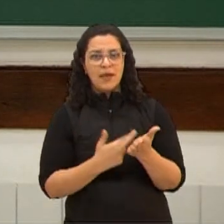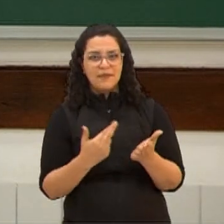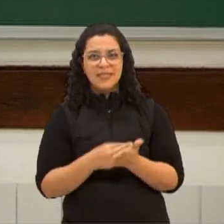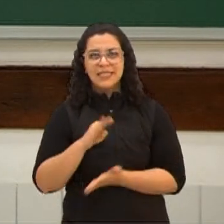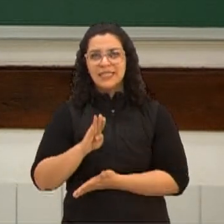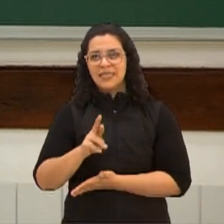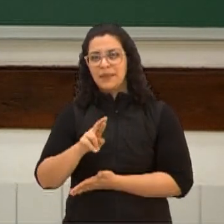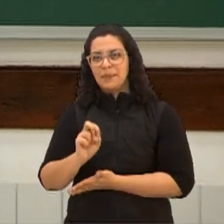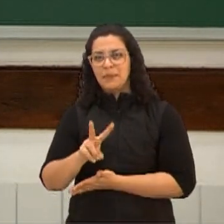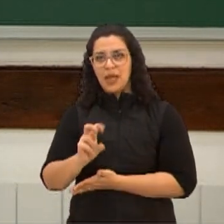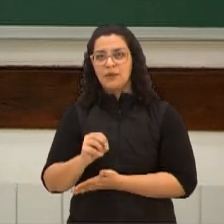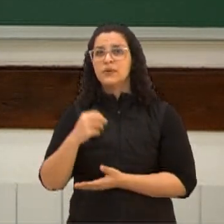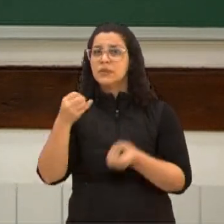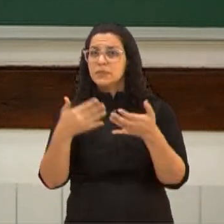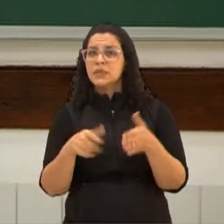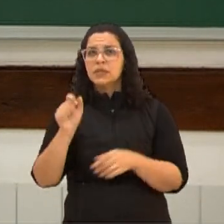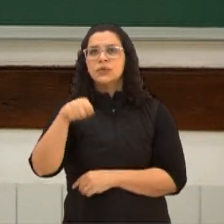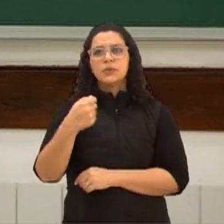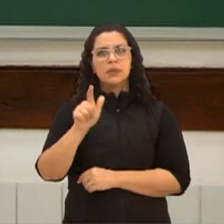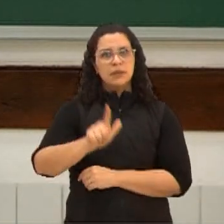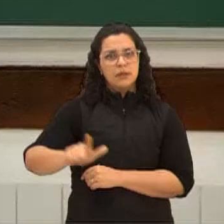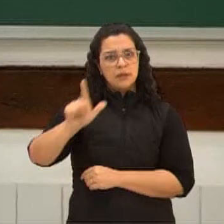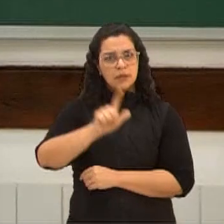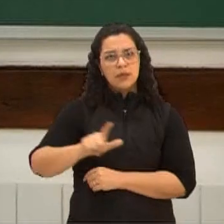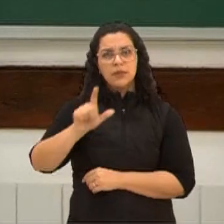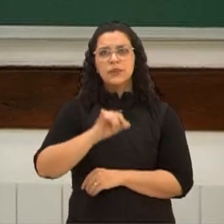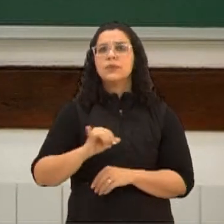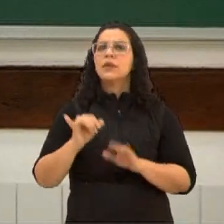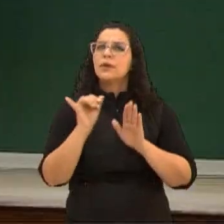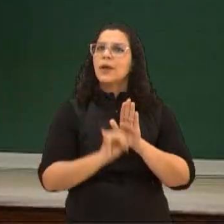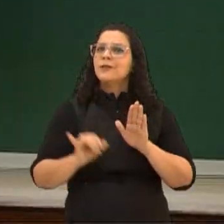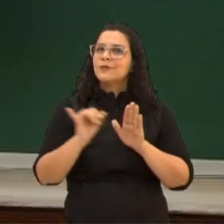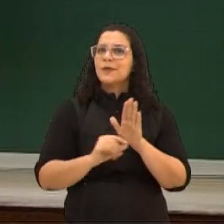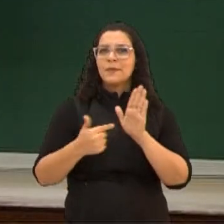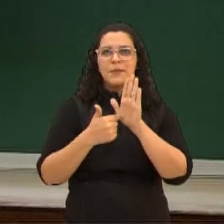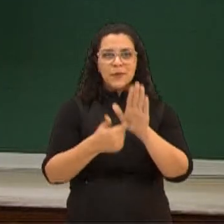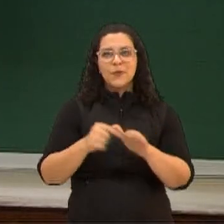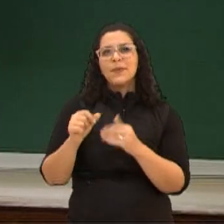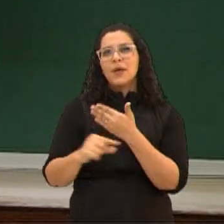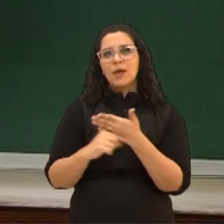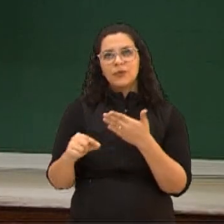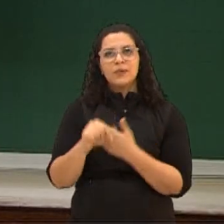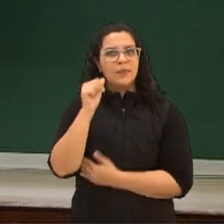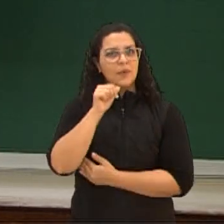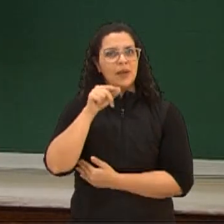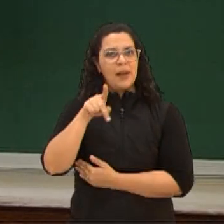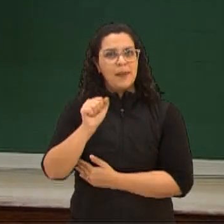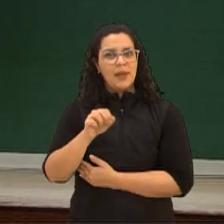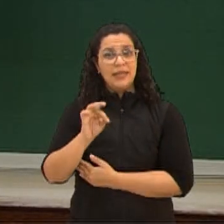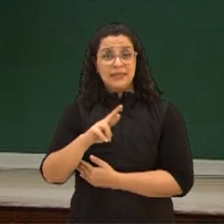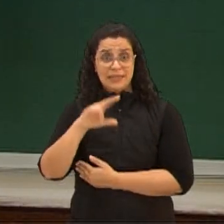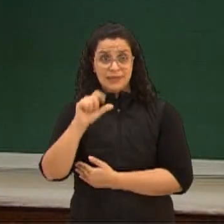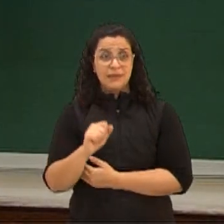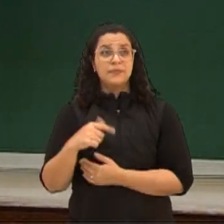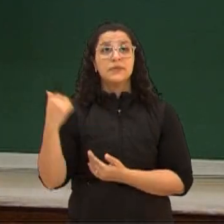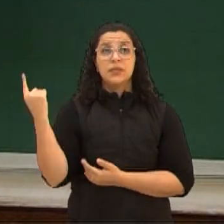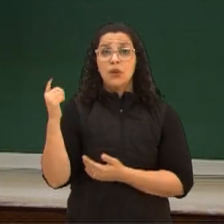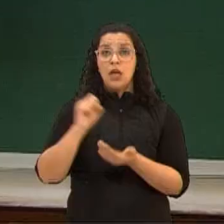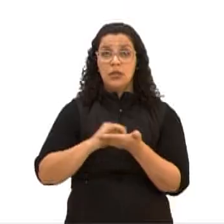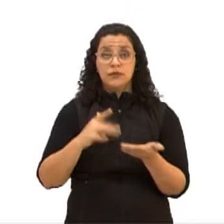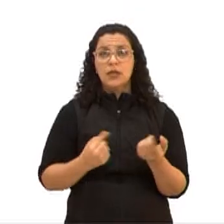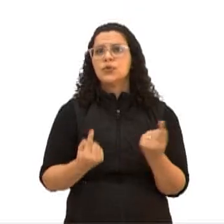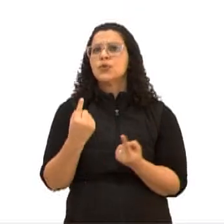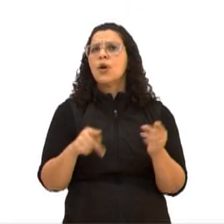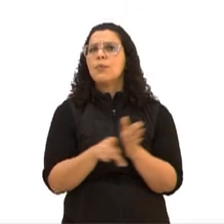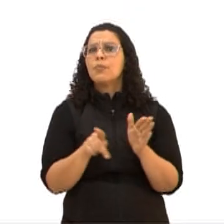revista que vai trazer sobre literatura e o editorial que foi trazido na revista.